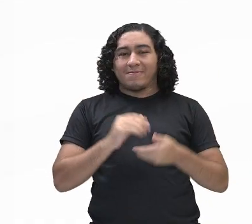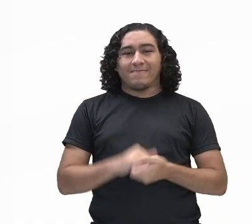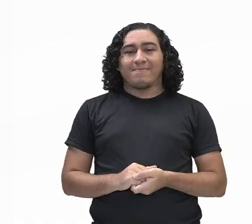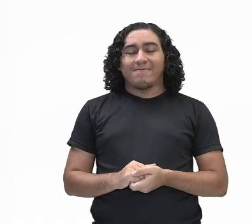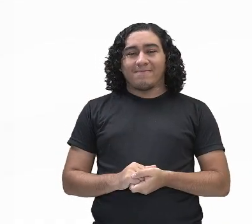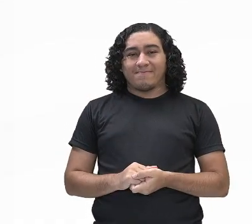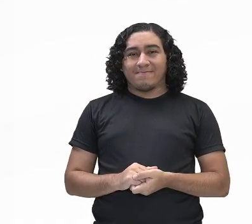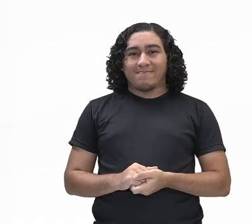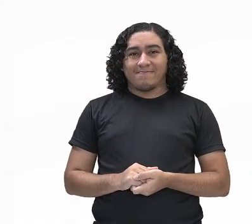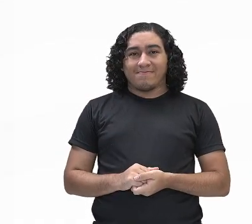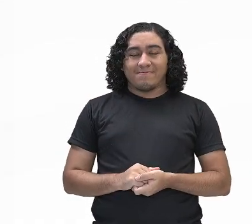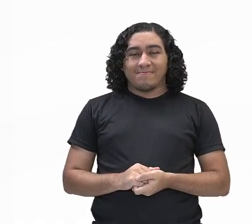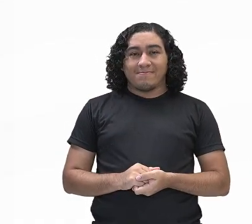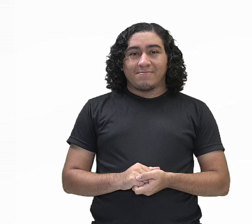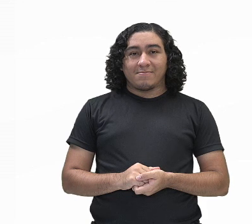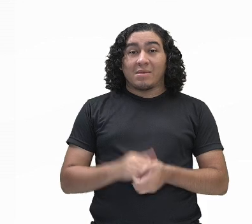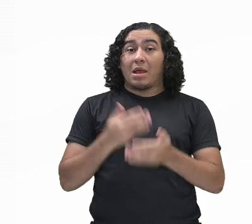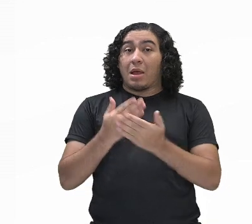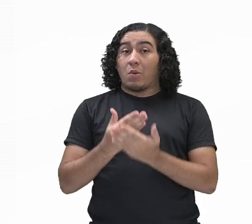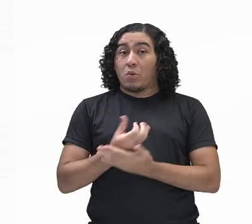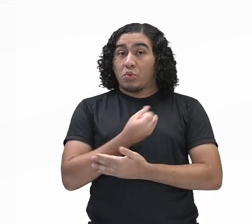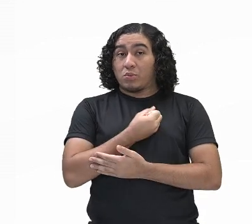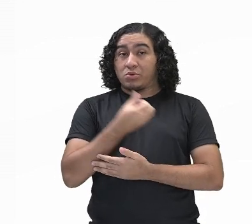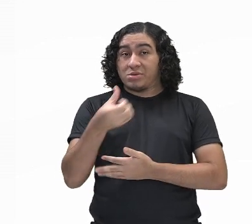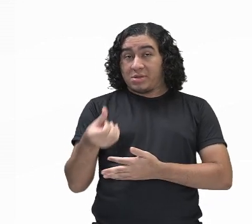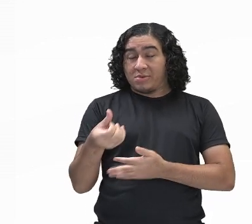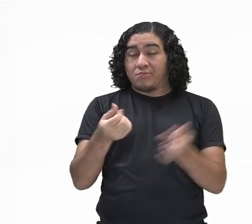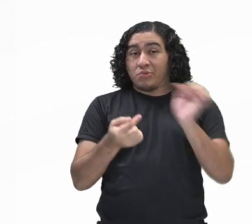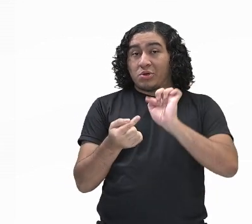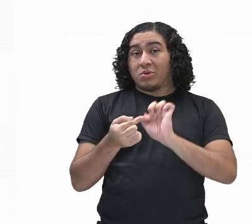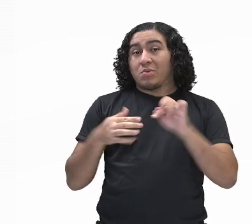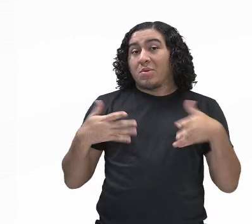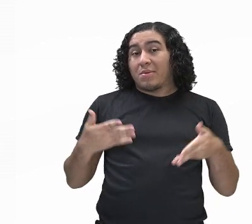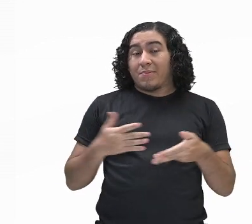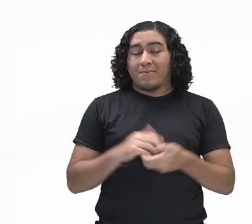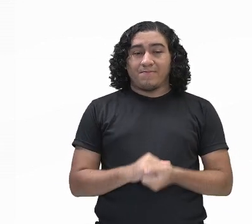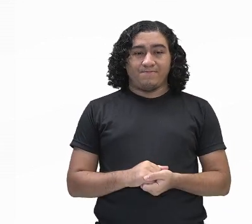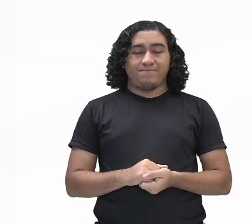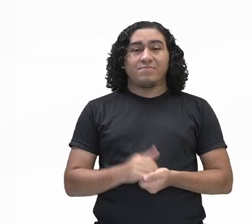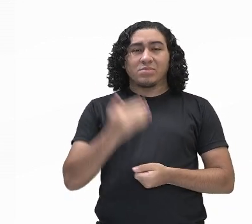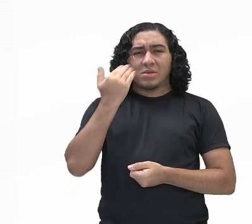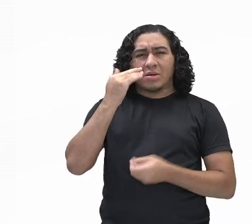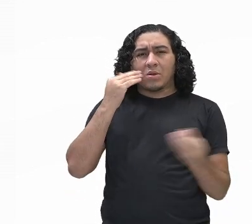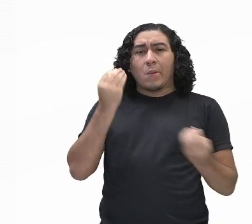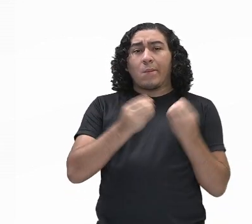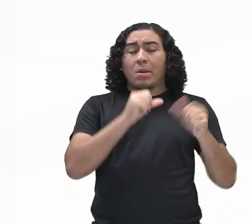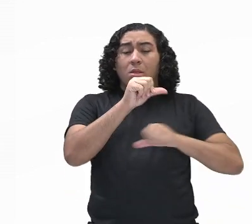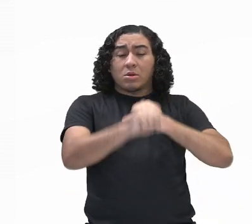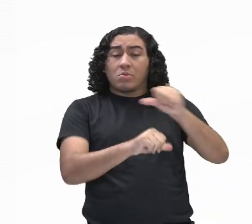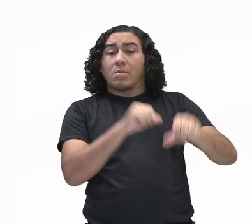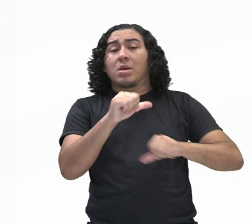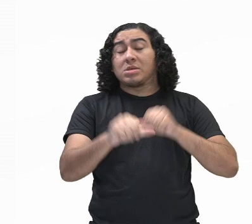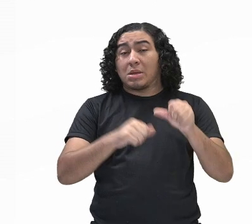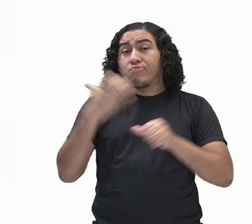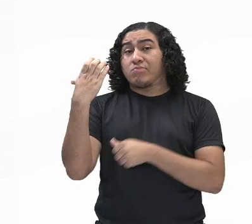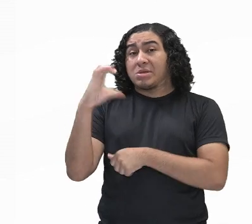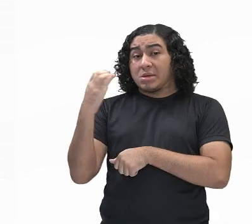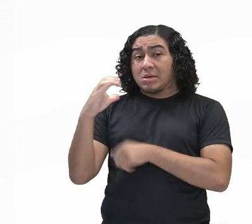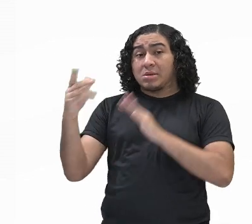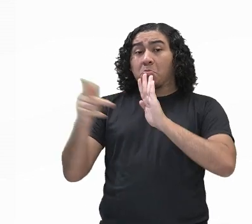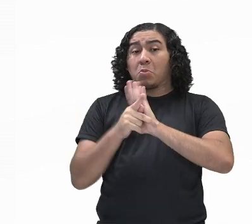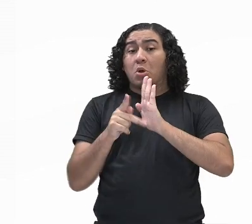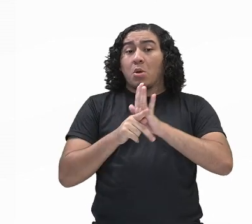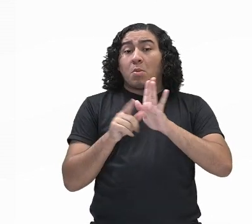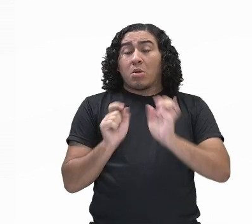dessa aula. Temos aí a aula de número 6 com o objeto compreensão das transformações técnicas e científicas,